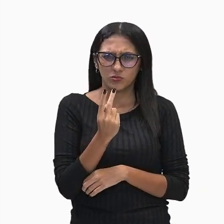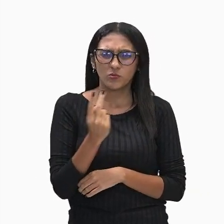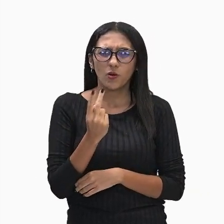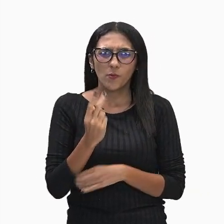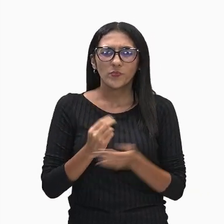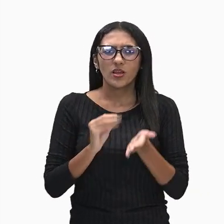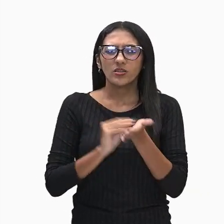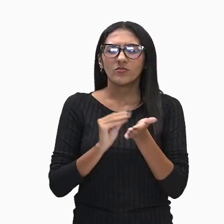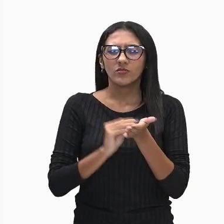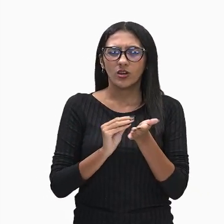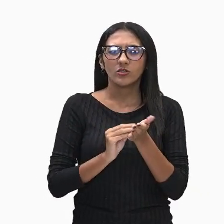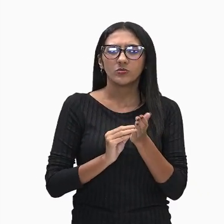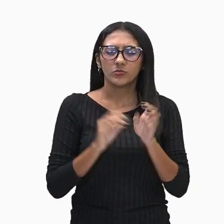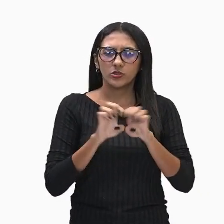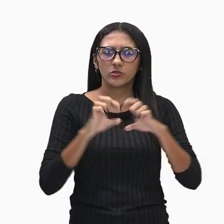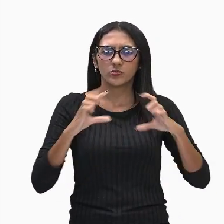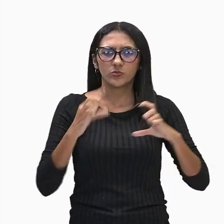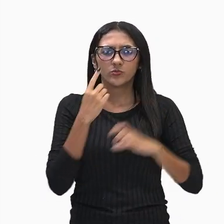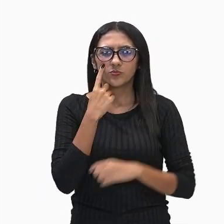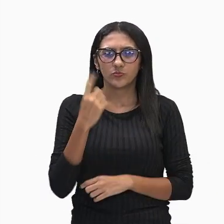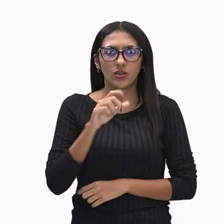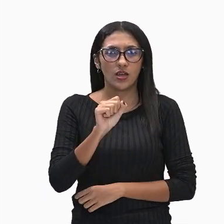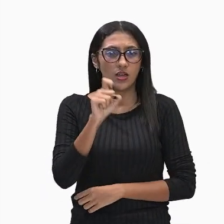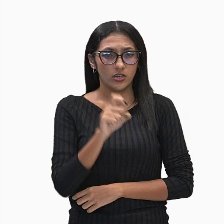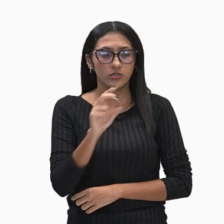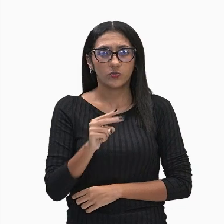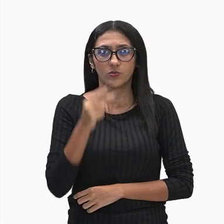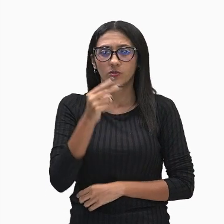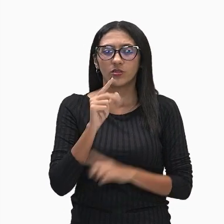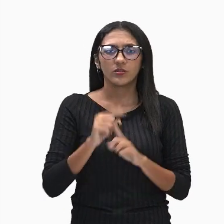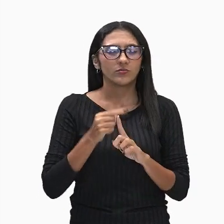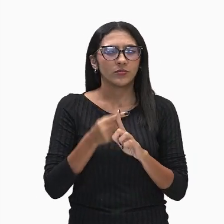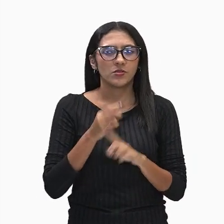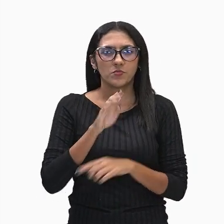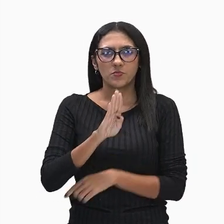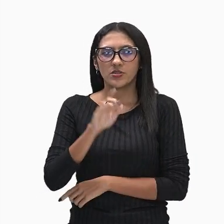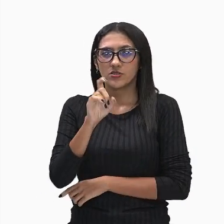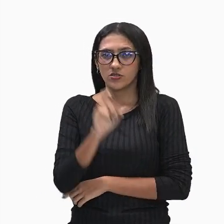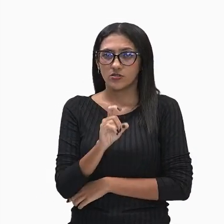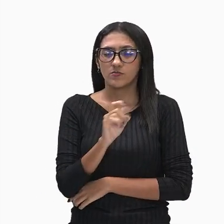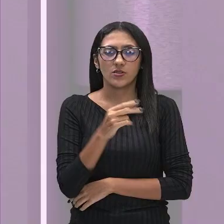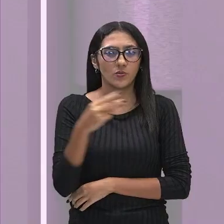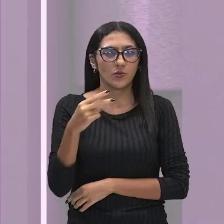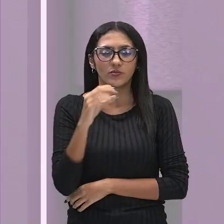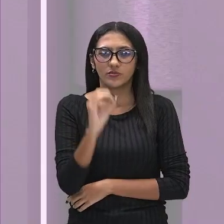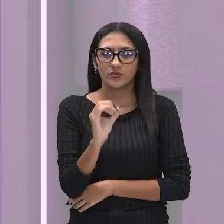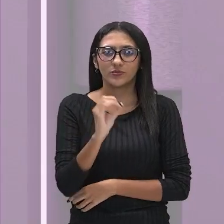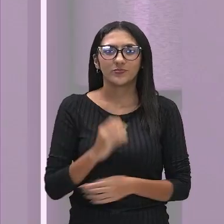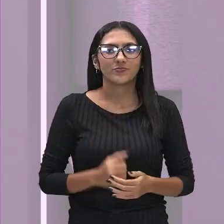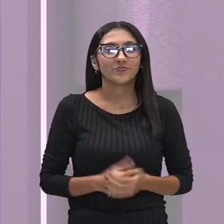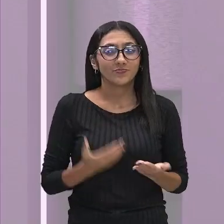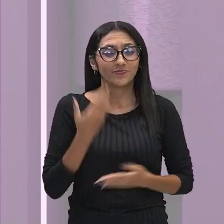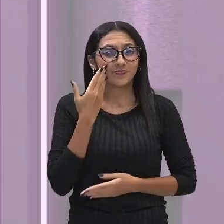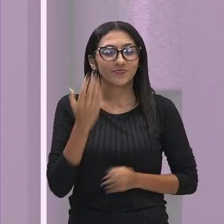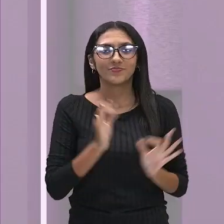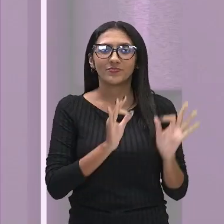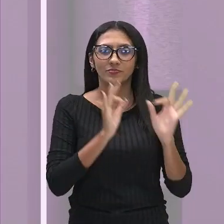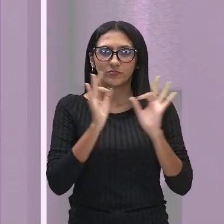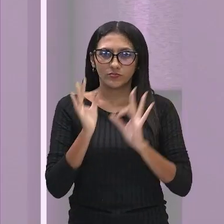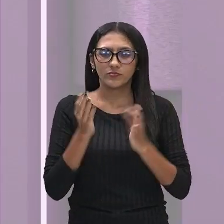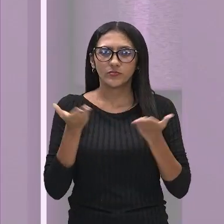grau incompleta, da forma ax² mais bx igual a zero. Então, vamos estar